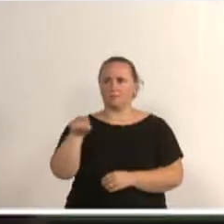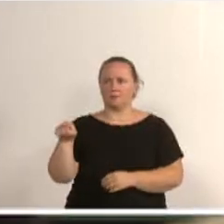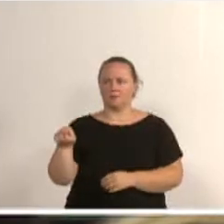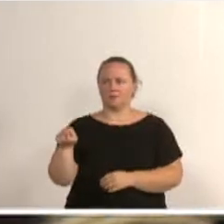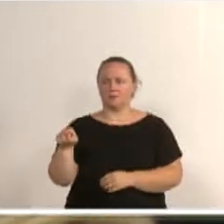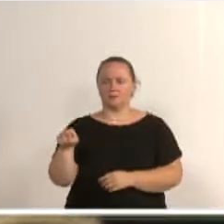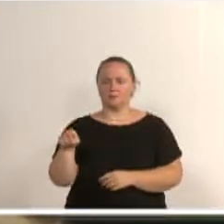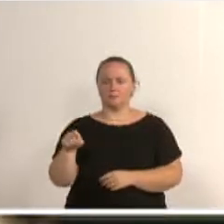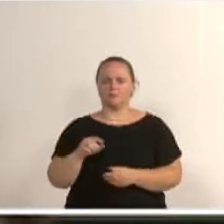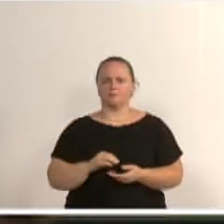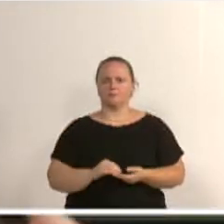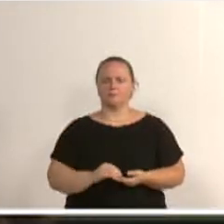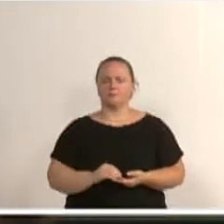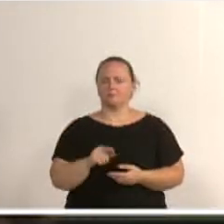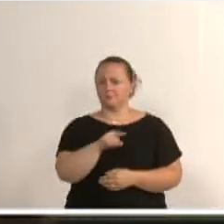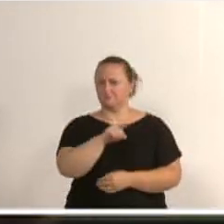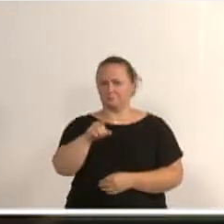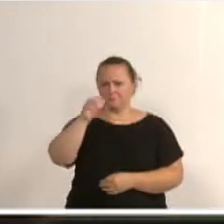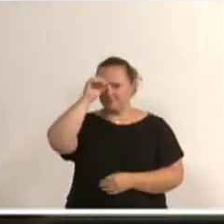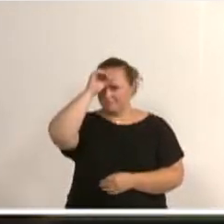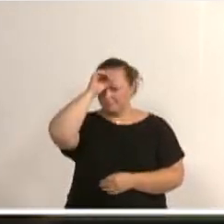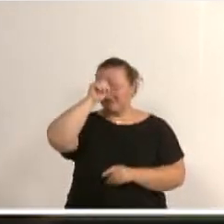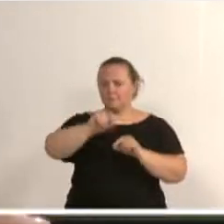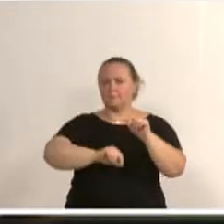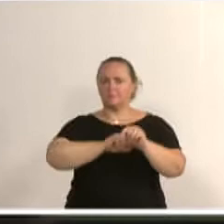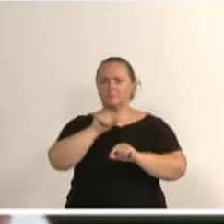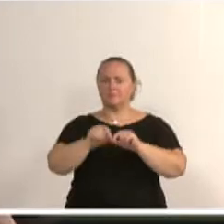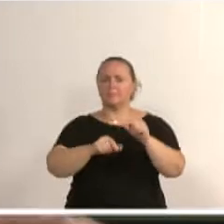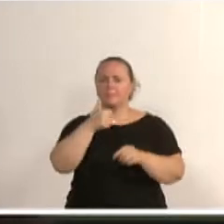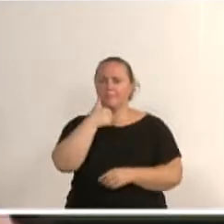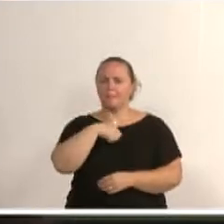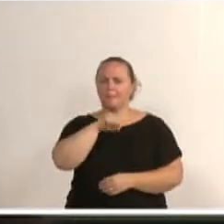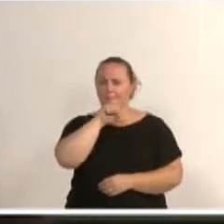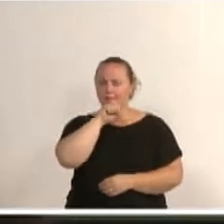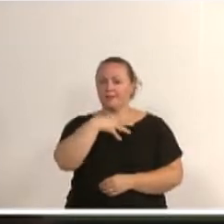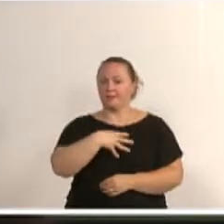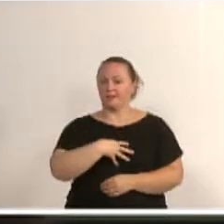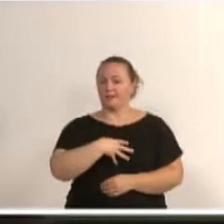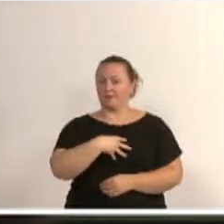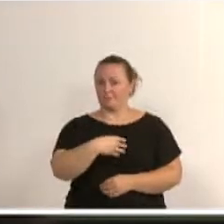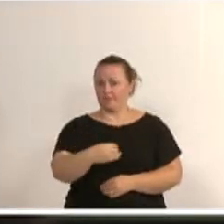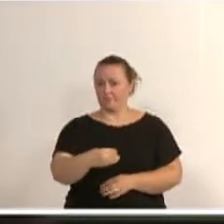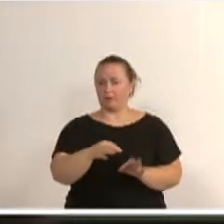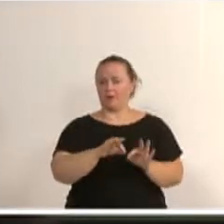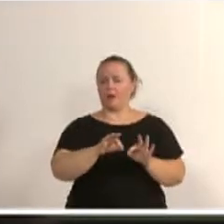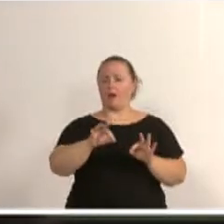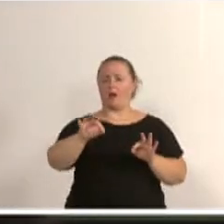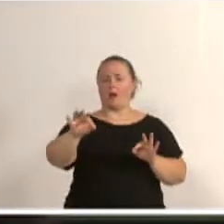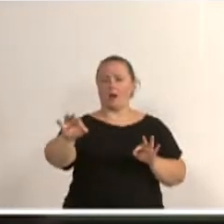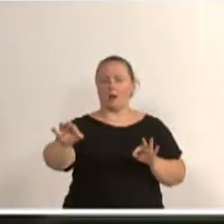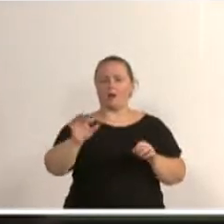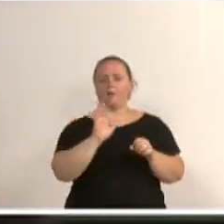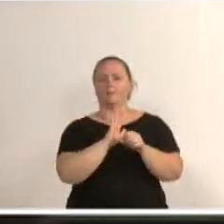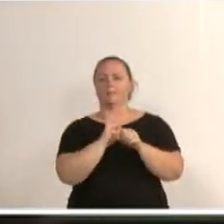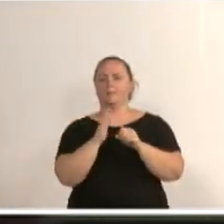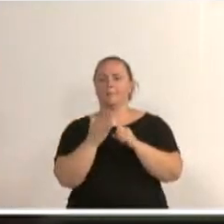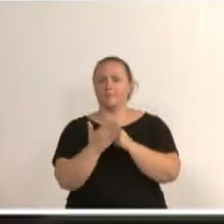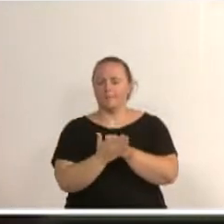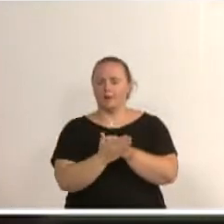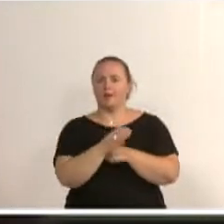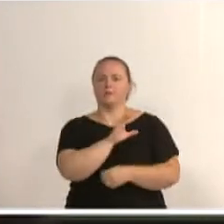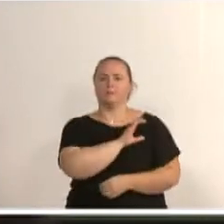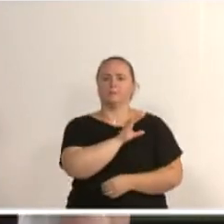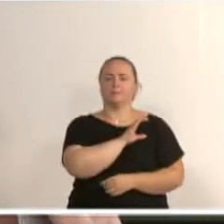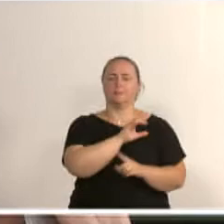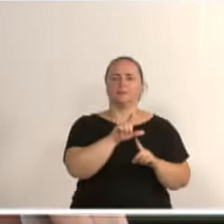prefeitura. Vocês não sabem o que é uma mãe pegar um filho para levar lá num bairro, longe da casa dela, na creche, e